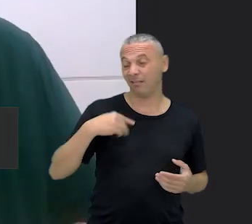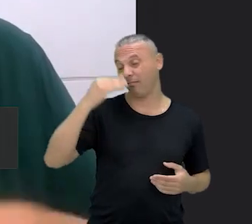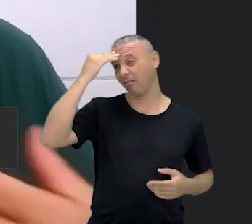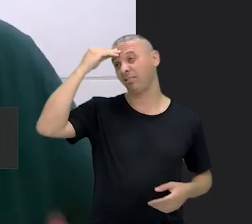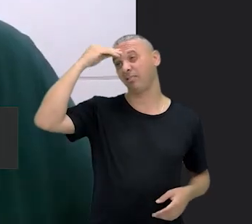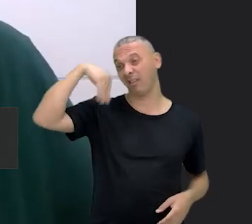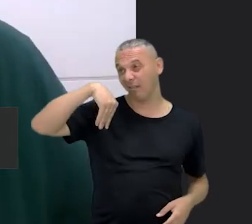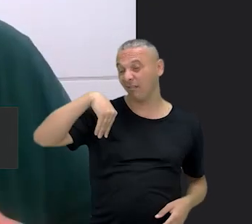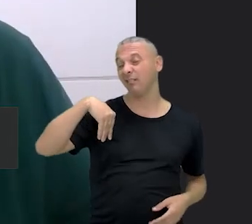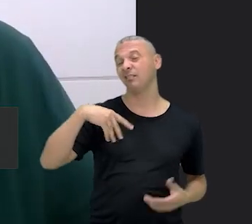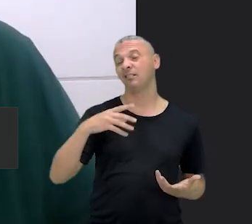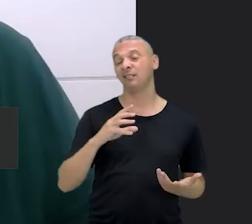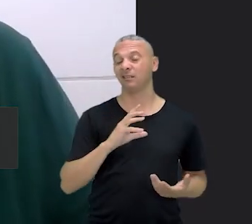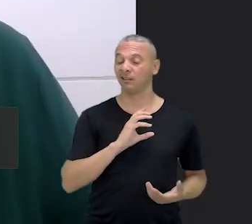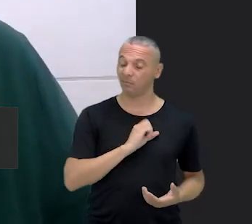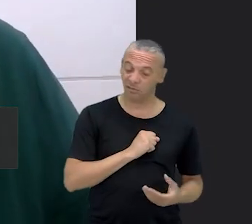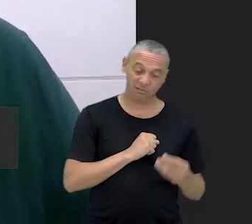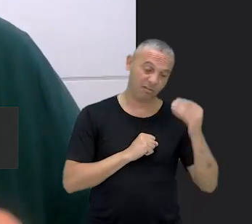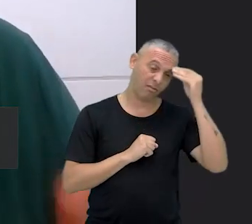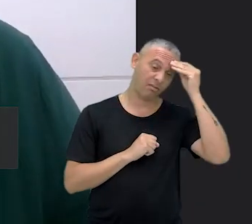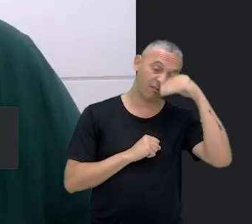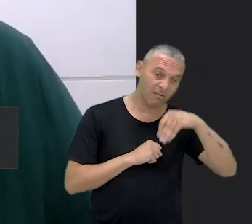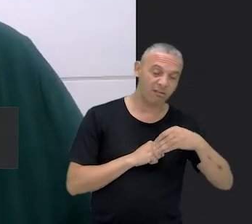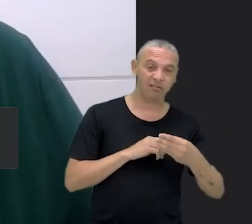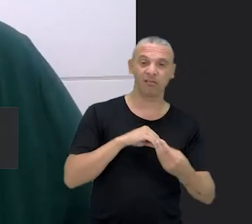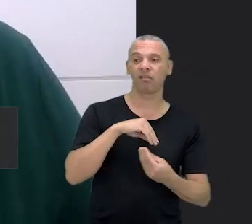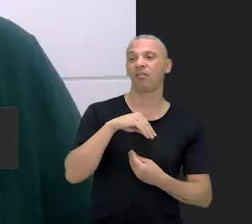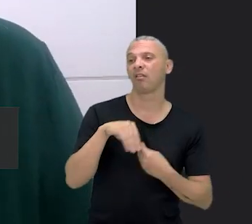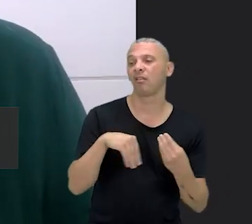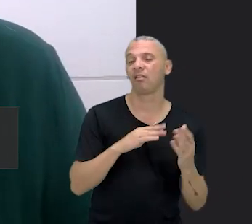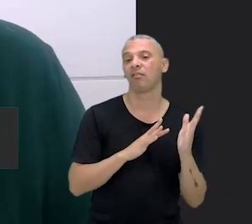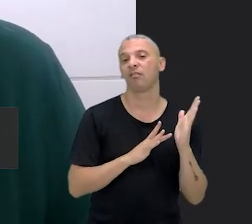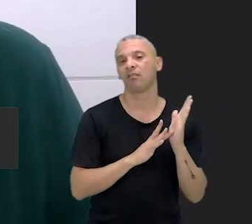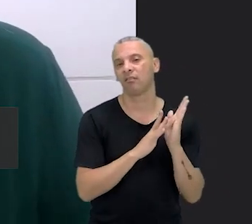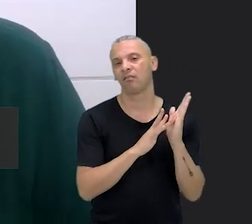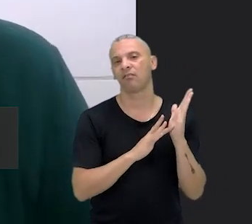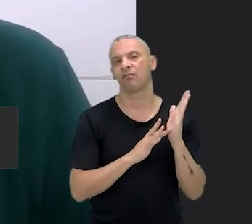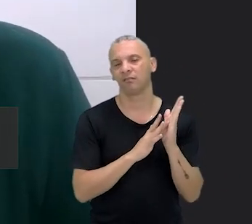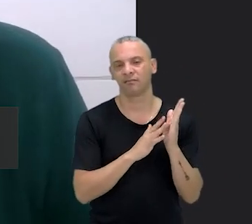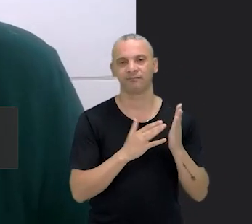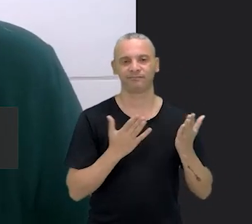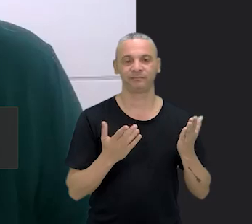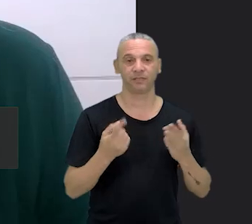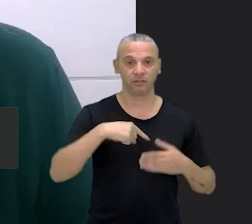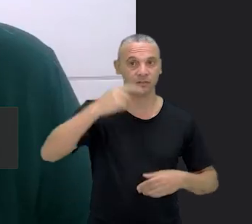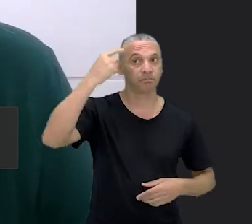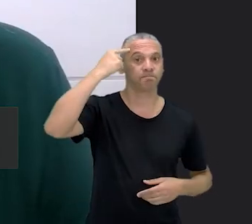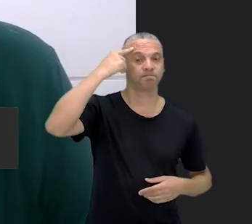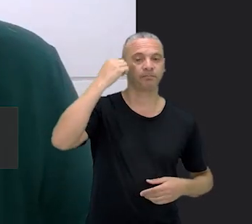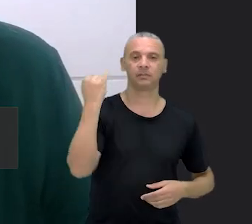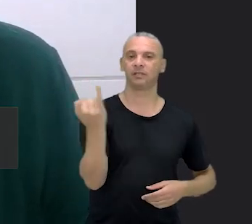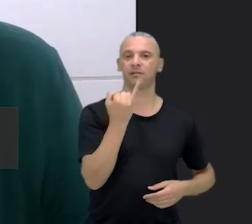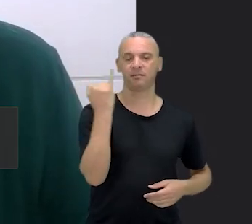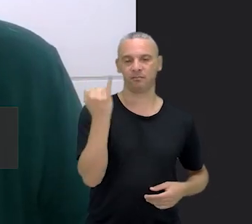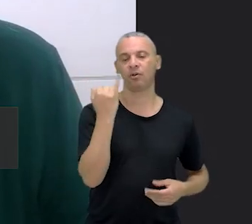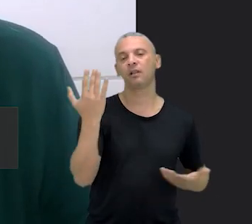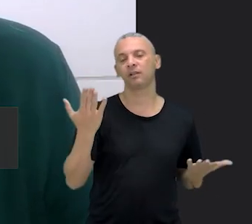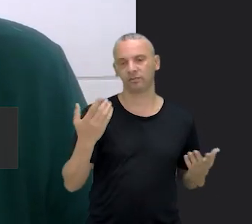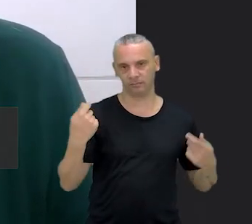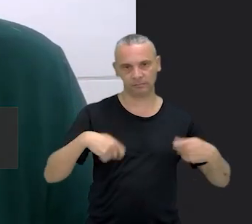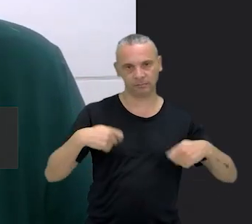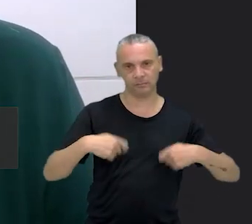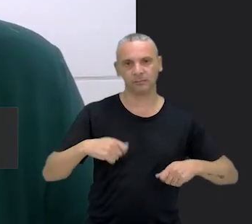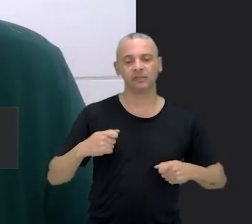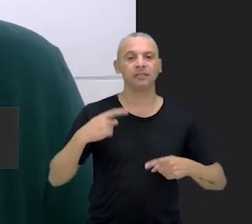desilusão foi sendo misturado, mascarado. Então eu acho que isso deve ficar bem na nossa mente, essa crítica,